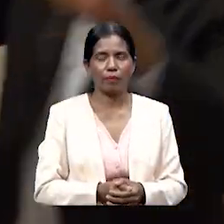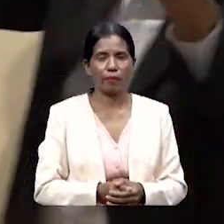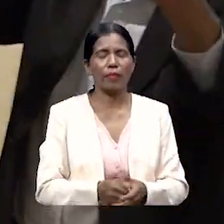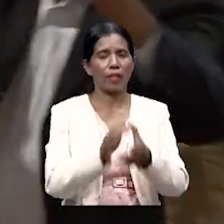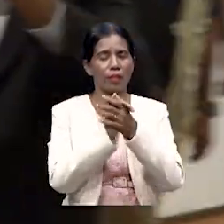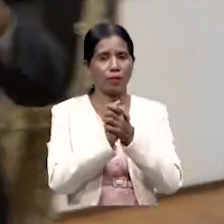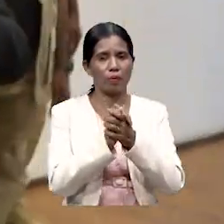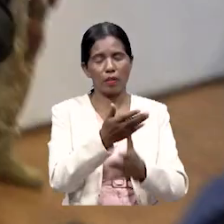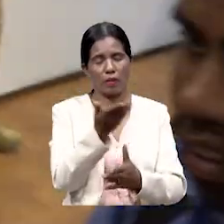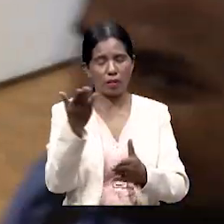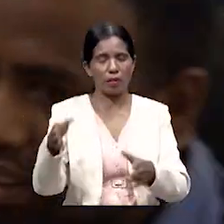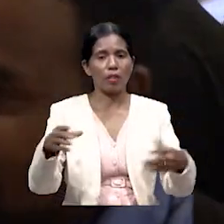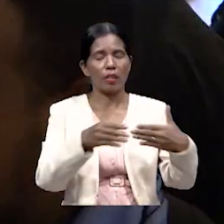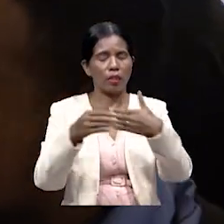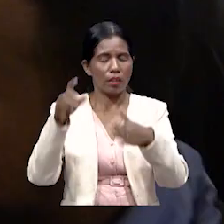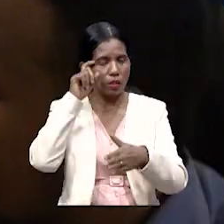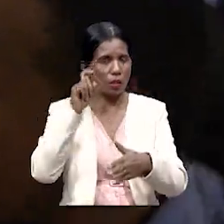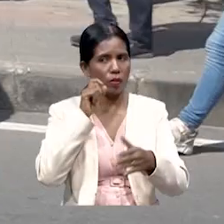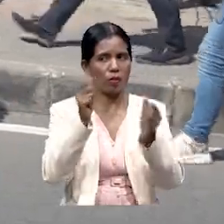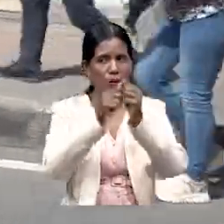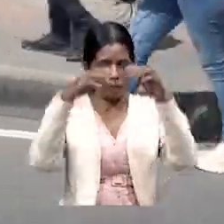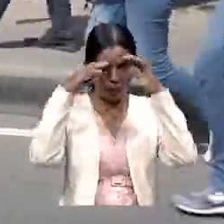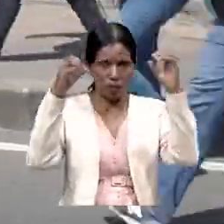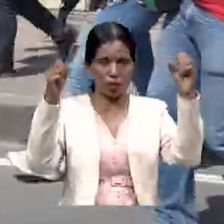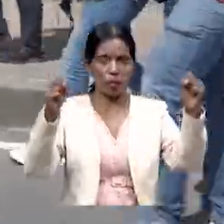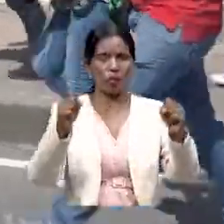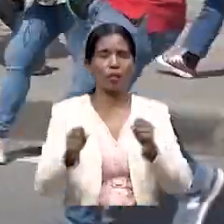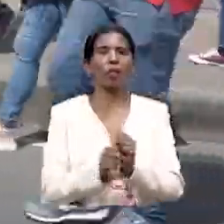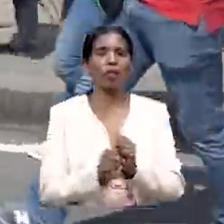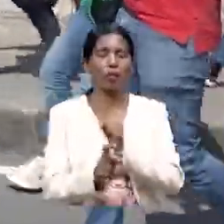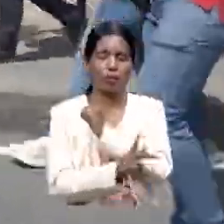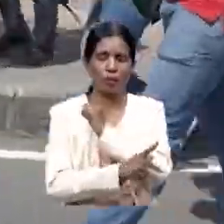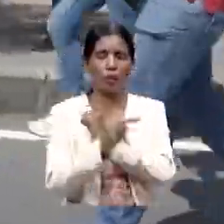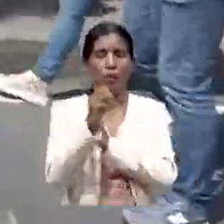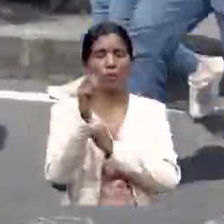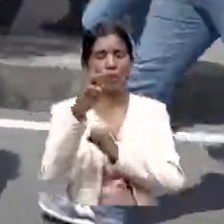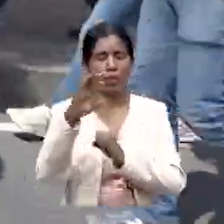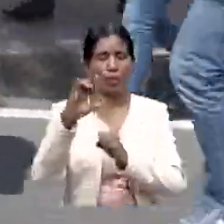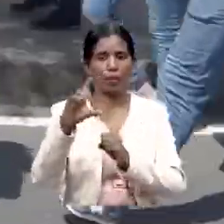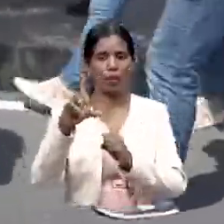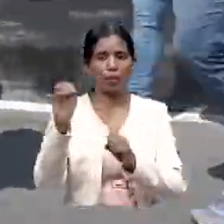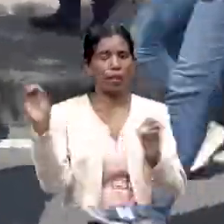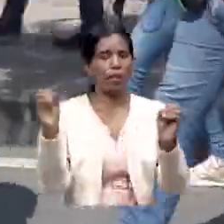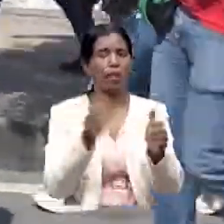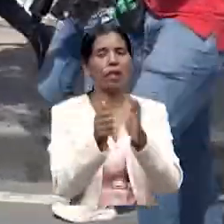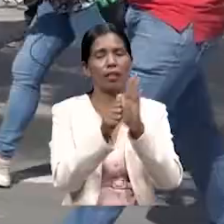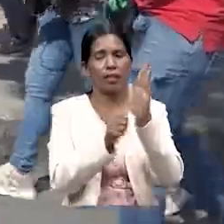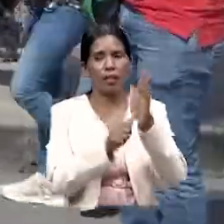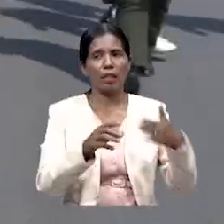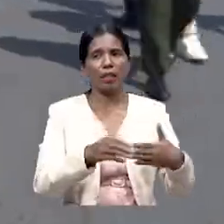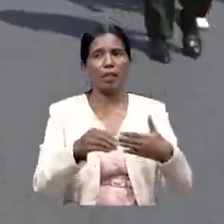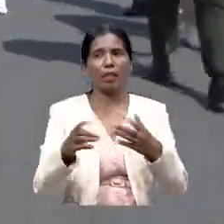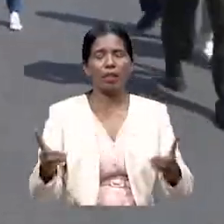Hasorumalu entre líder nasional Kairala Senana Guzmão ho Presidente da República Portugal Marcelo Rebelo de Sousa. Laiha agenda mai be líder nai ruane